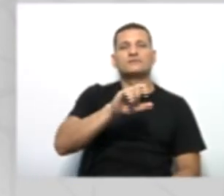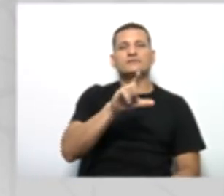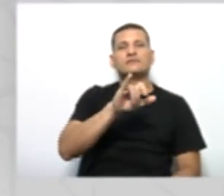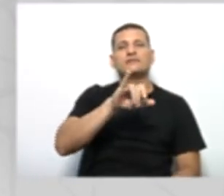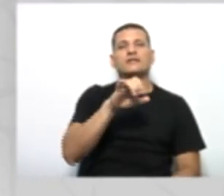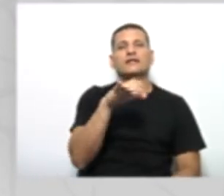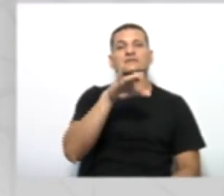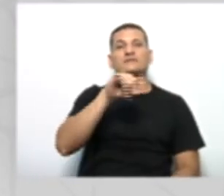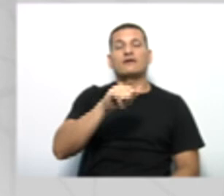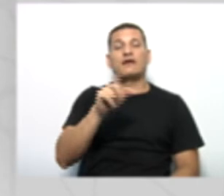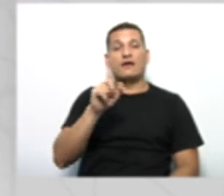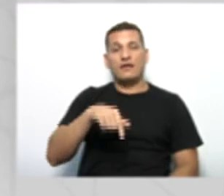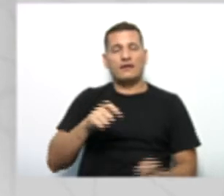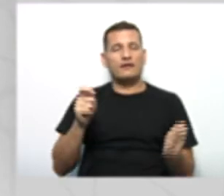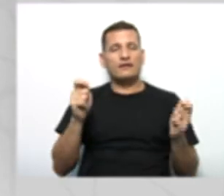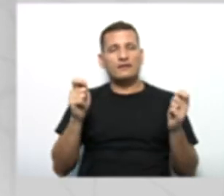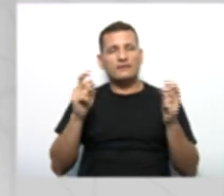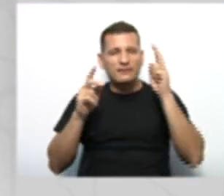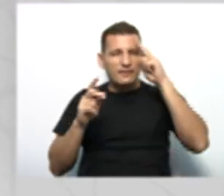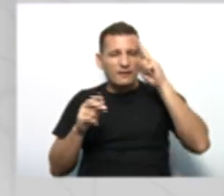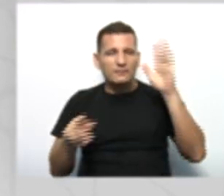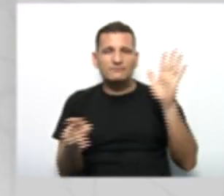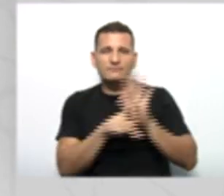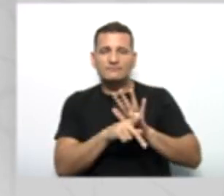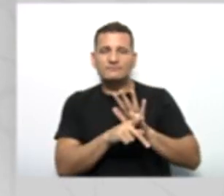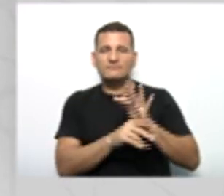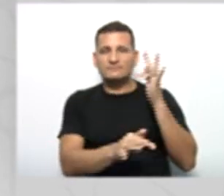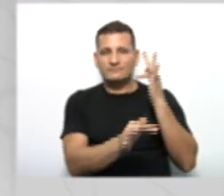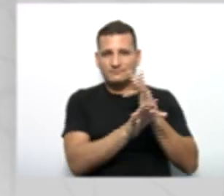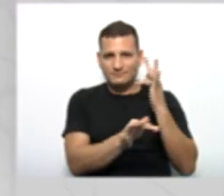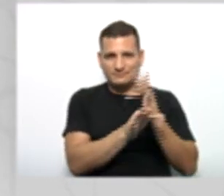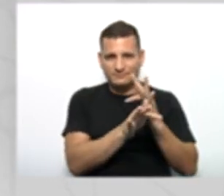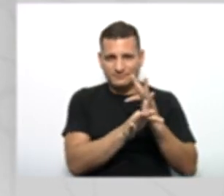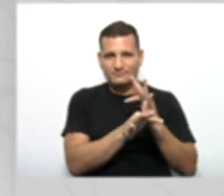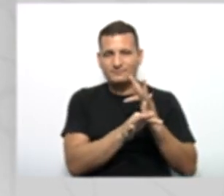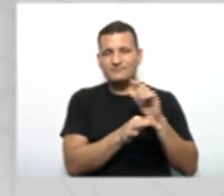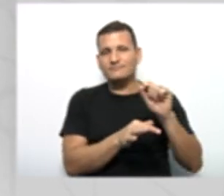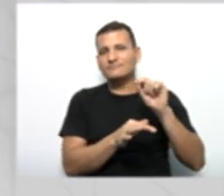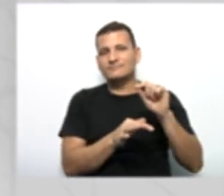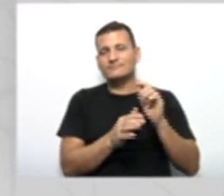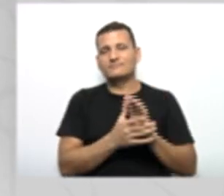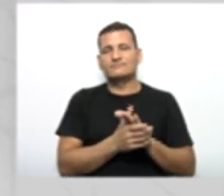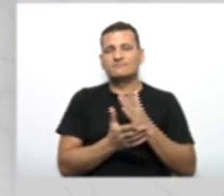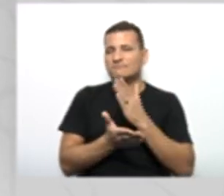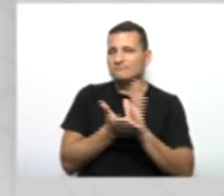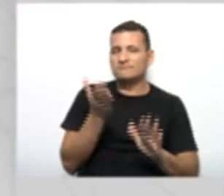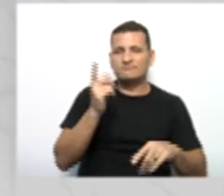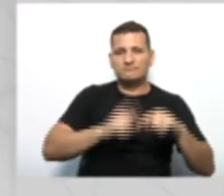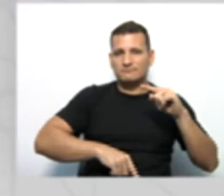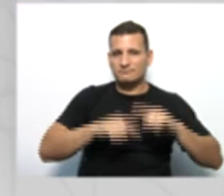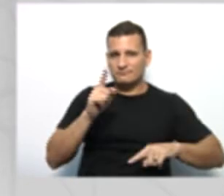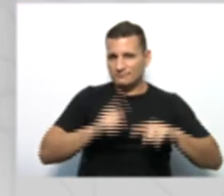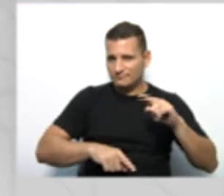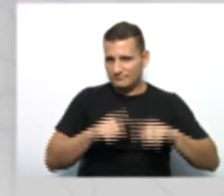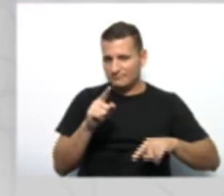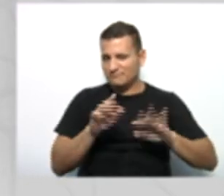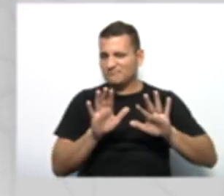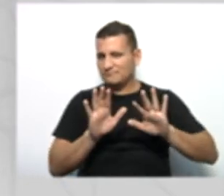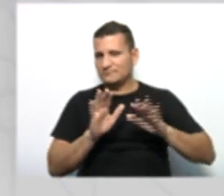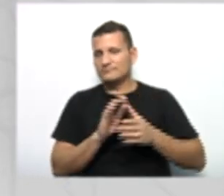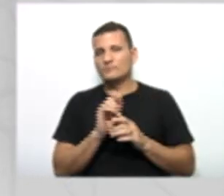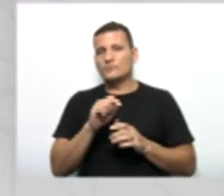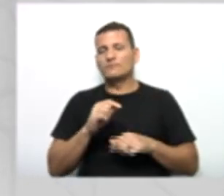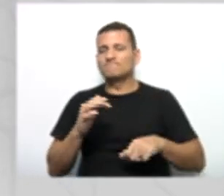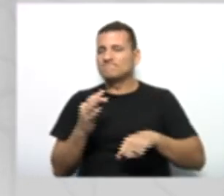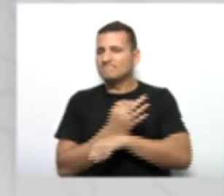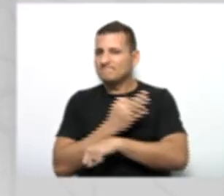gente? A gente lembra que é um termo da física para designar a propriedade de alguns materiais de